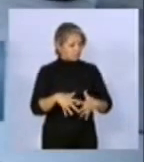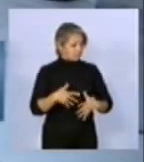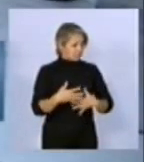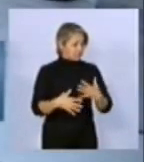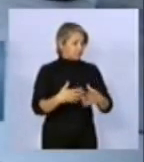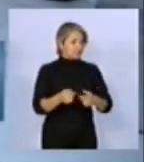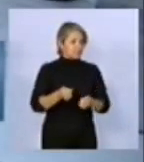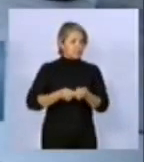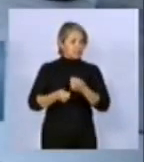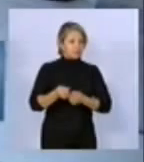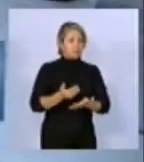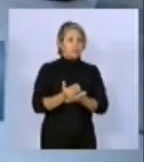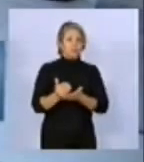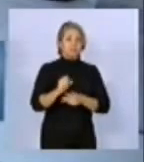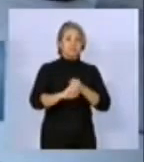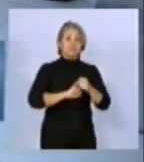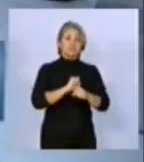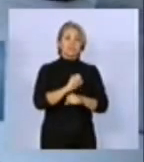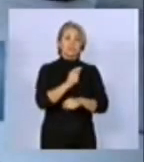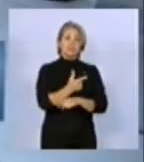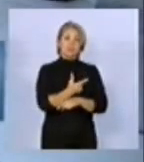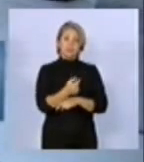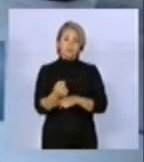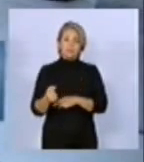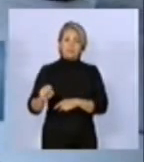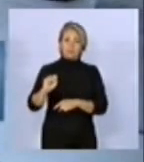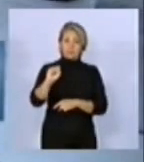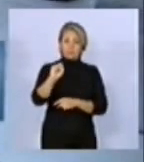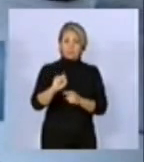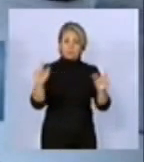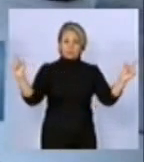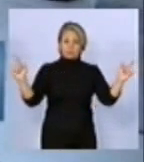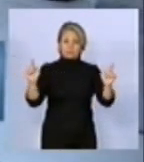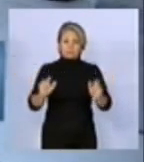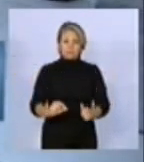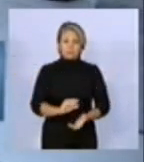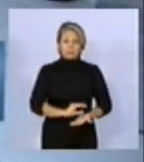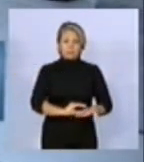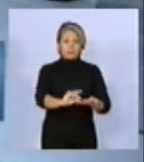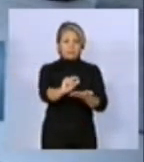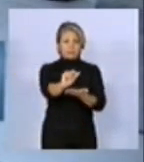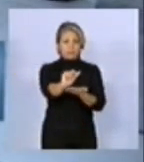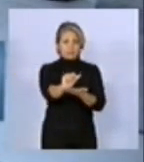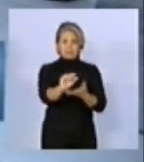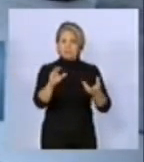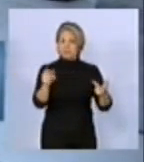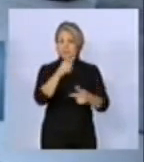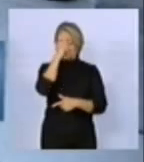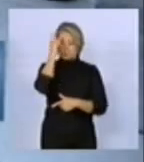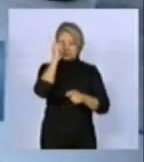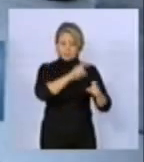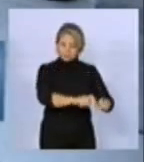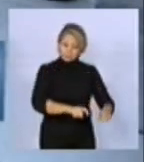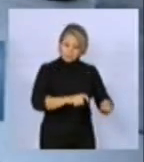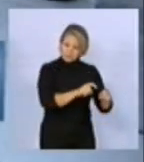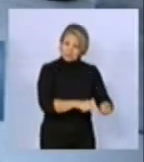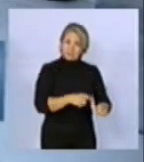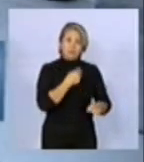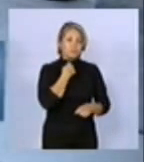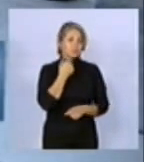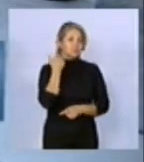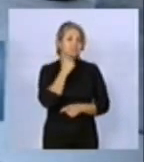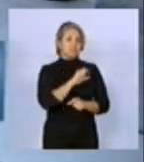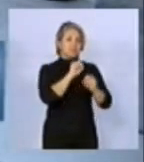2008 que resultou em baixos investimentos no setor nem todos os produtores puderam sistematizar as